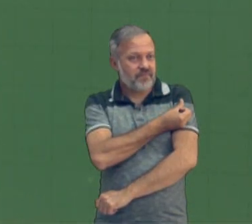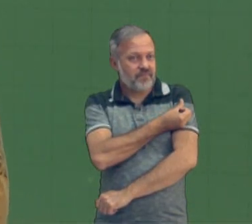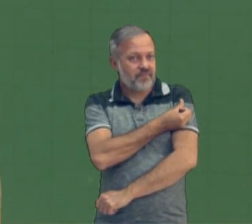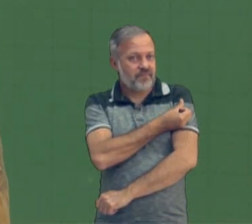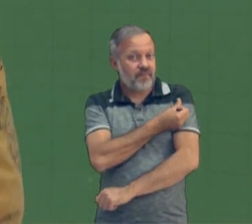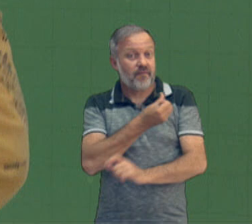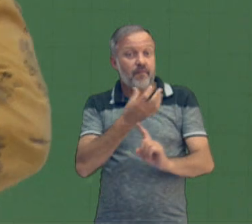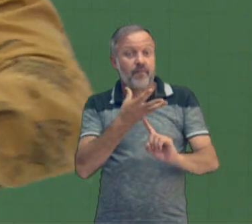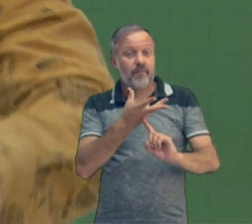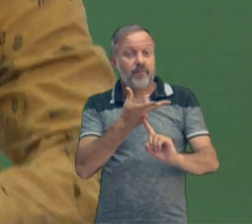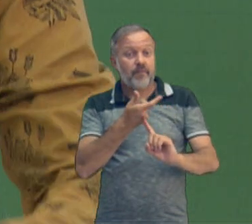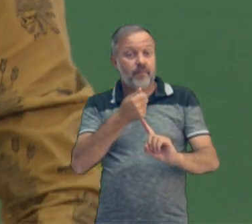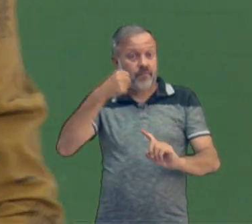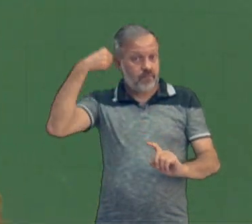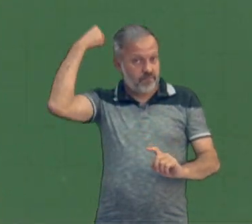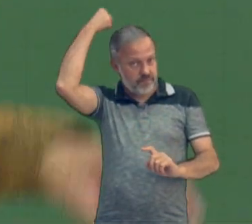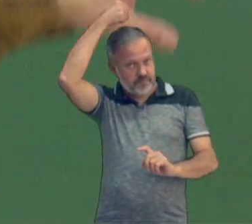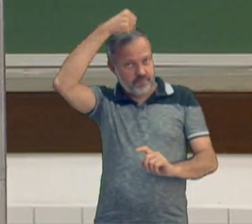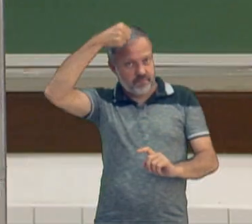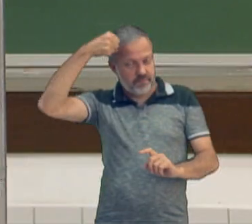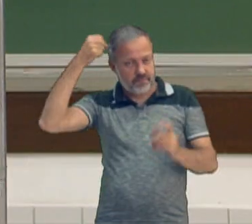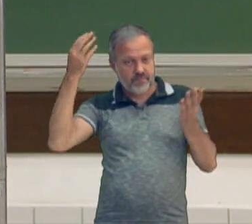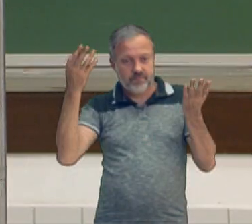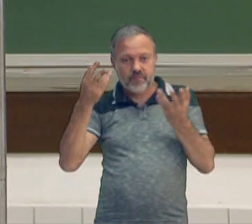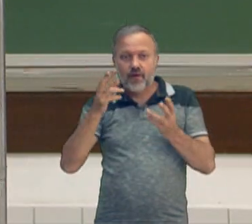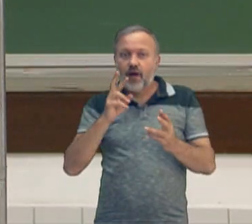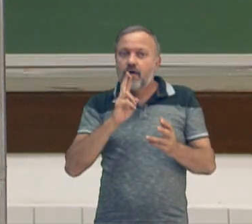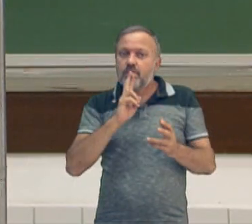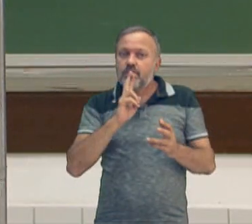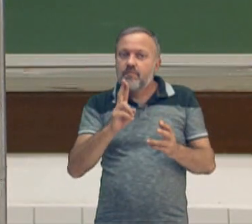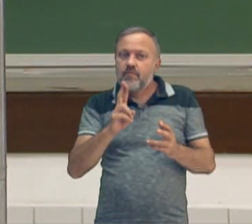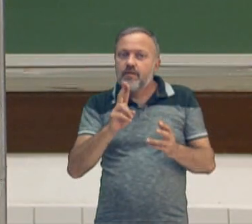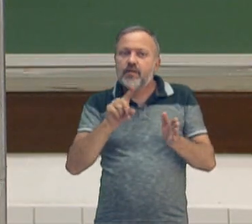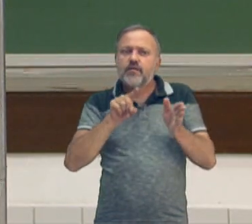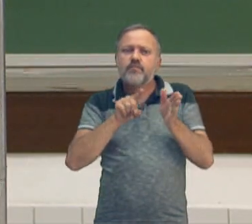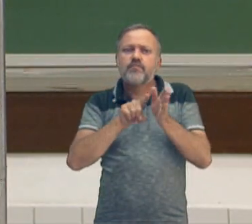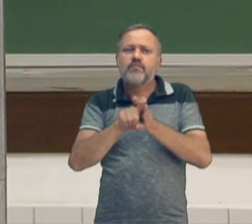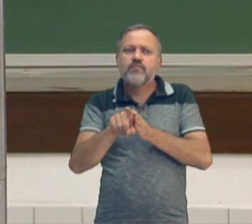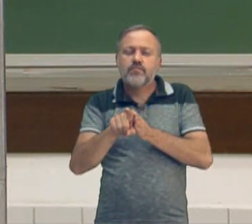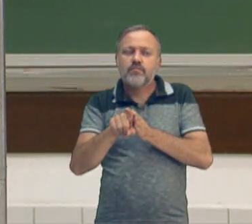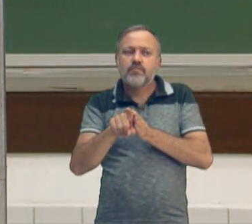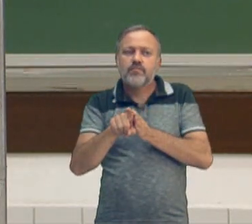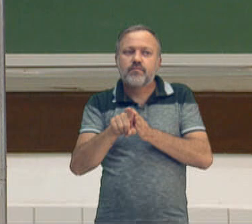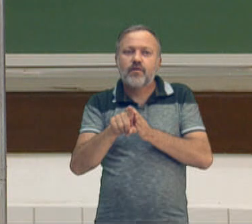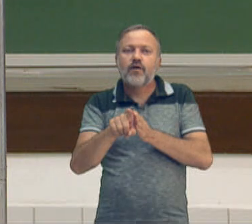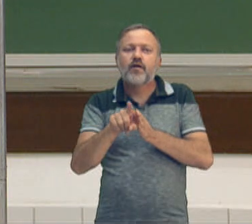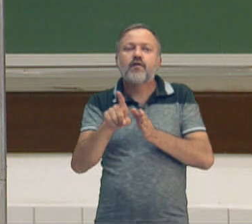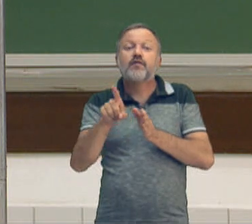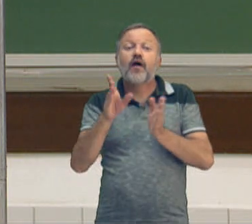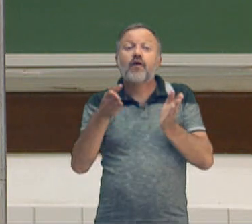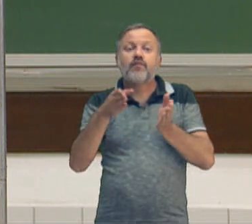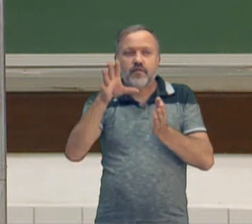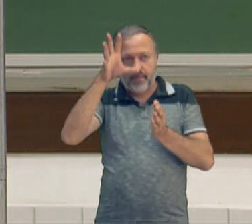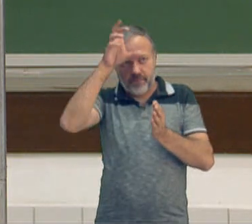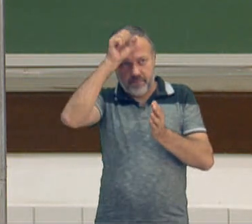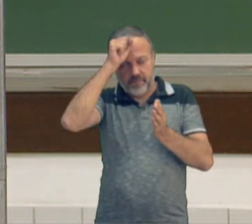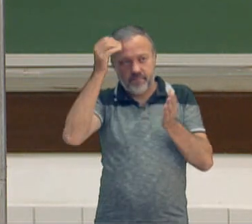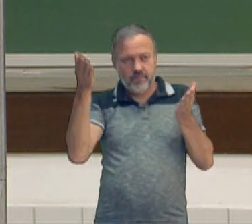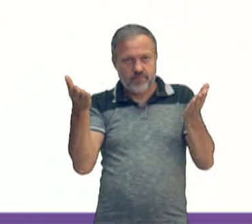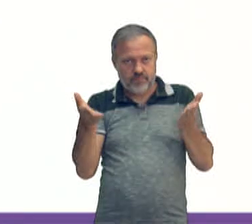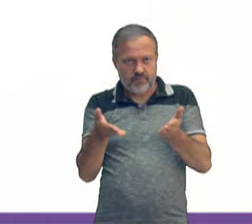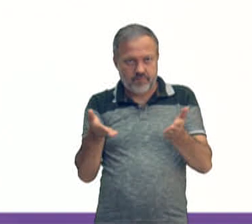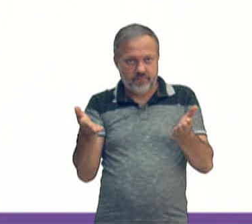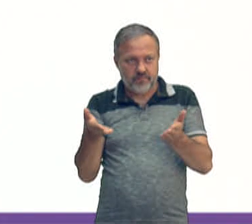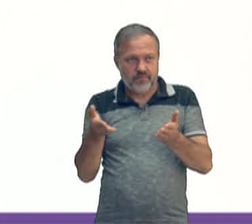Arte Sagrada, e estamos no momento aqui de resolução de mais um quiz, para ver o que você aprendeu nesta aula.